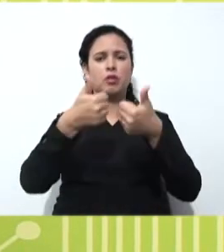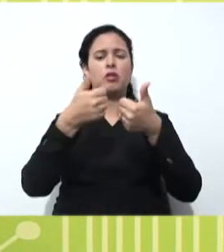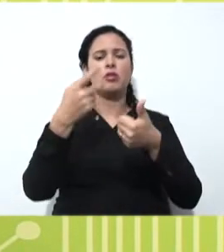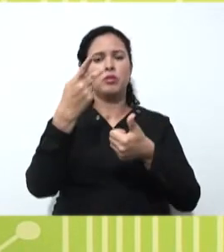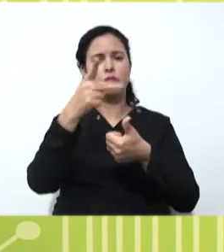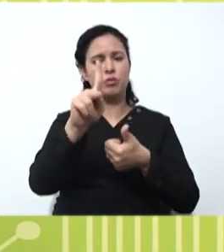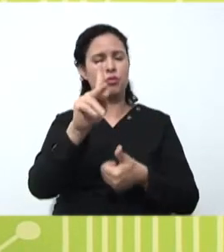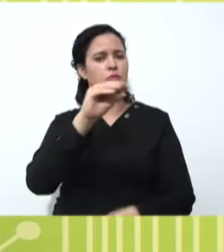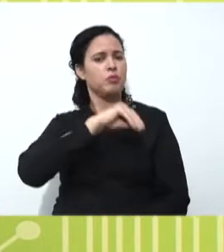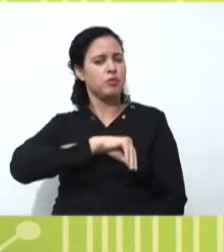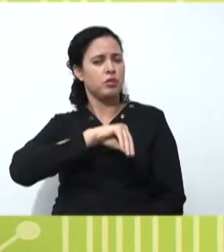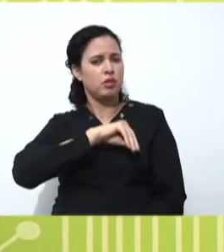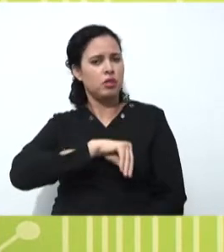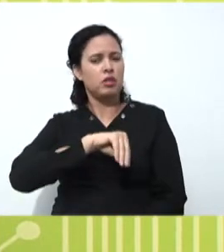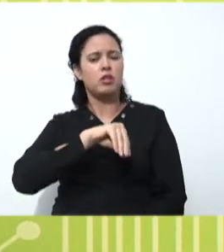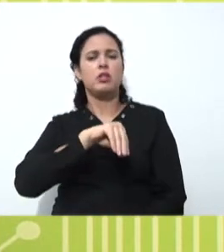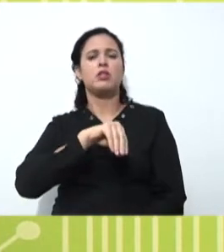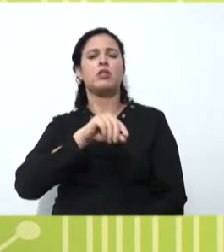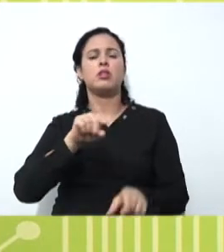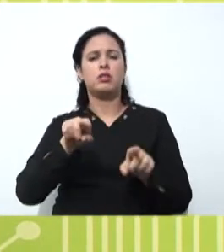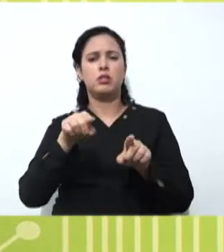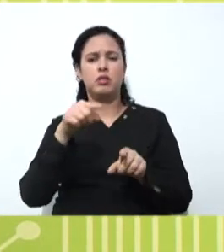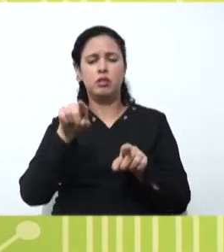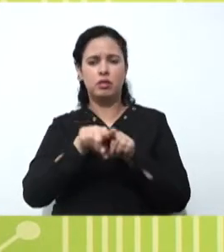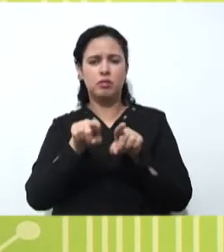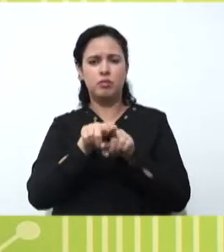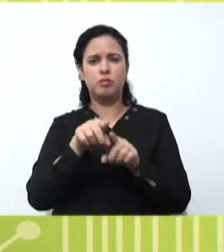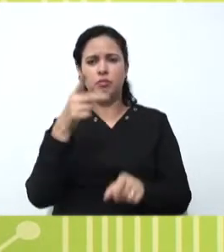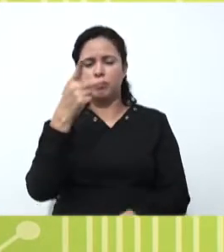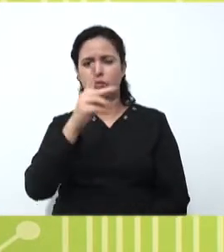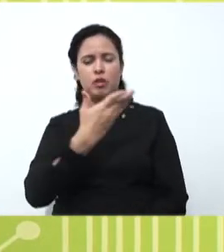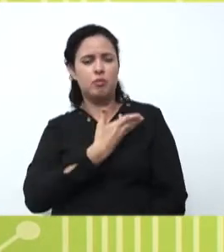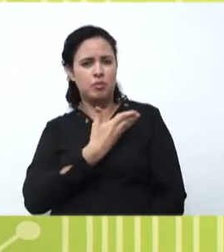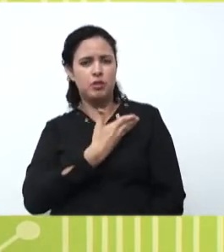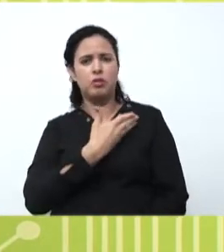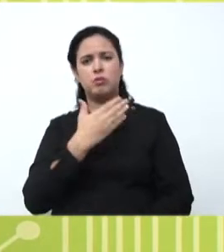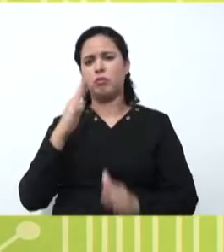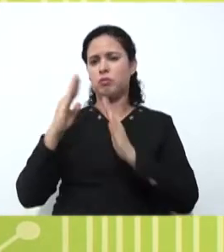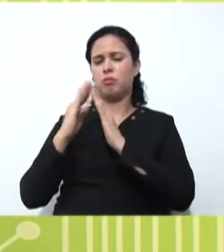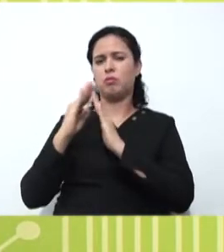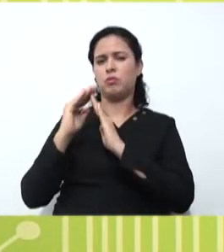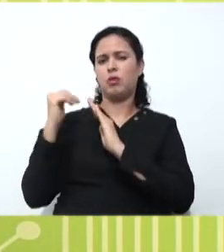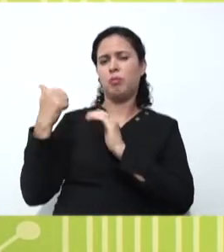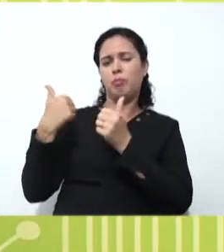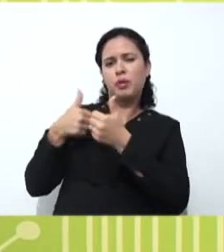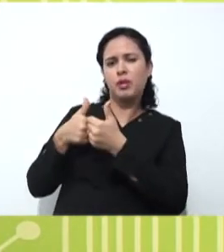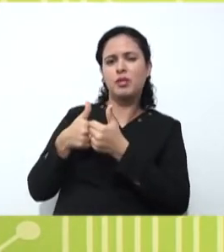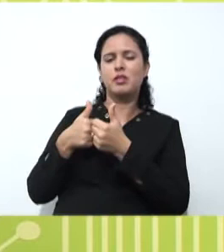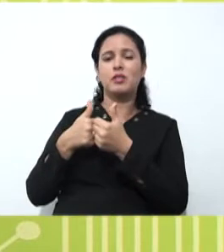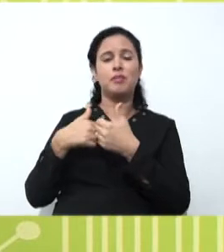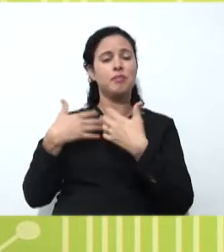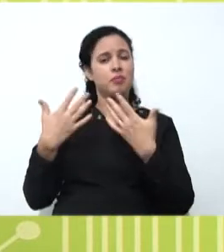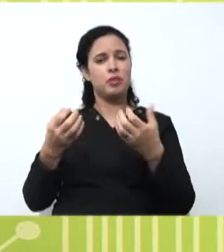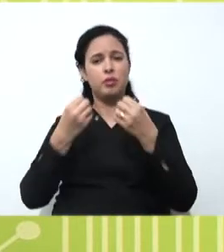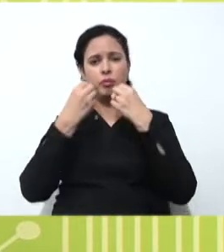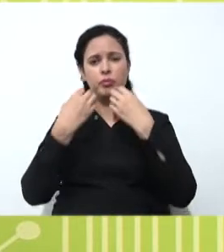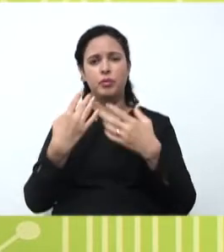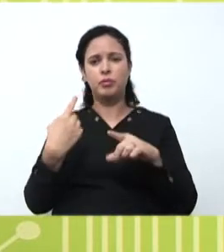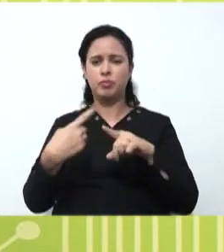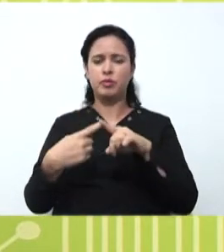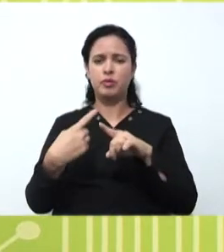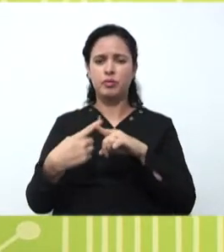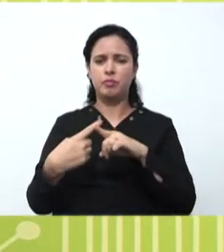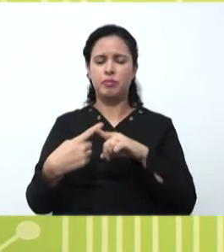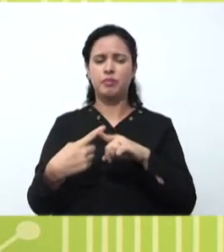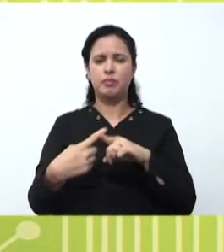renda, a renda do seu colega, do seu outro vizinho, que compuseram o quê? Esse negócio. Veja só que maravilhoso. E o que é